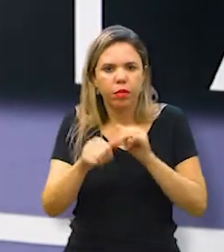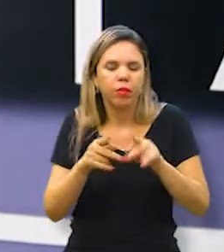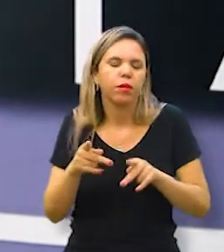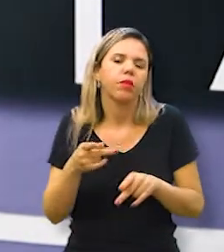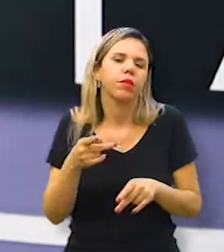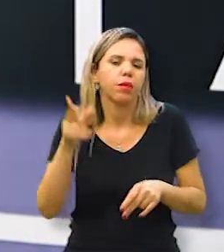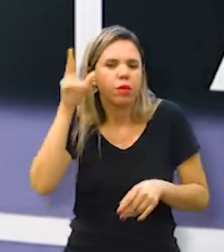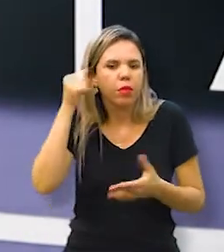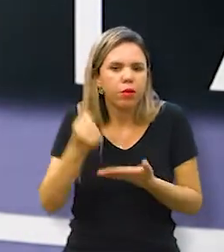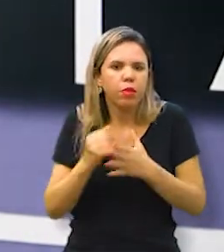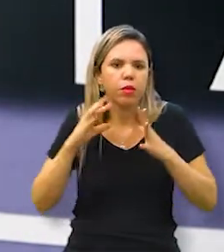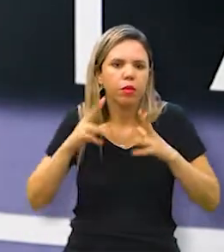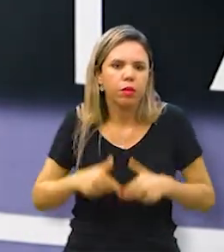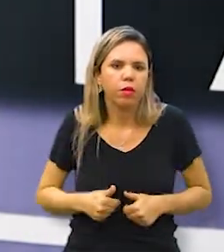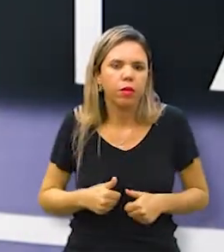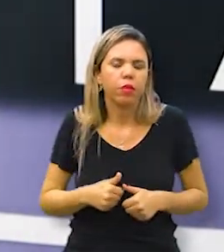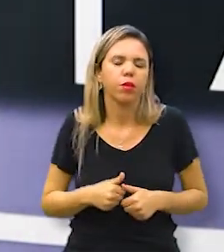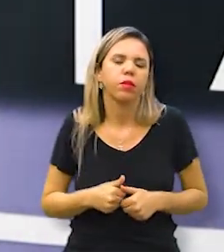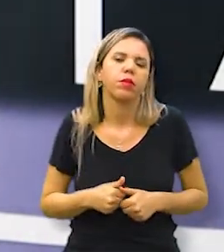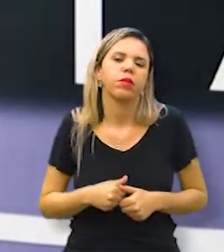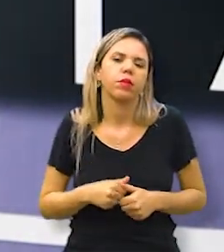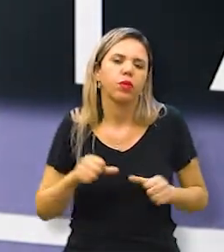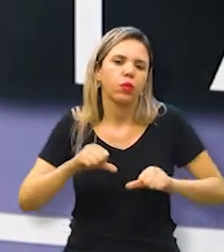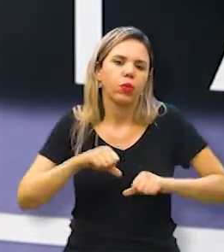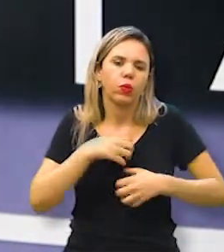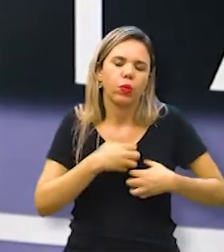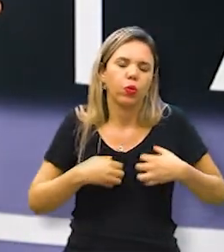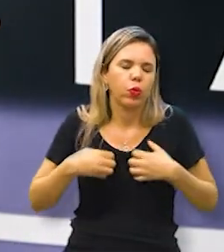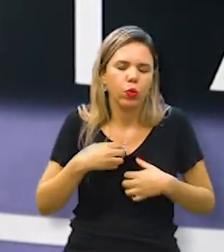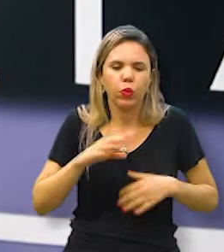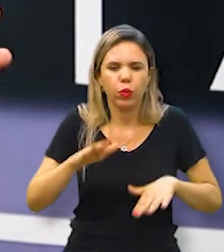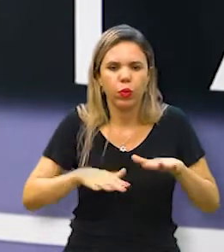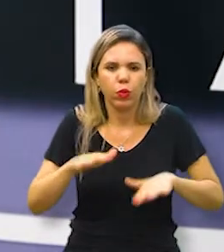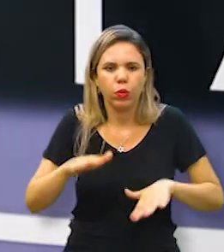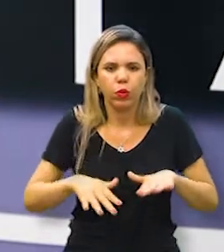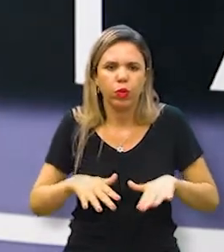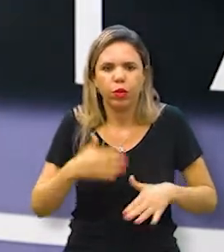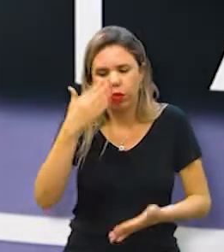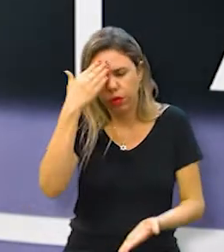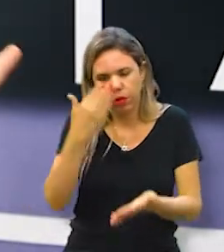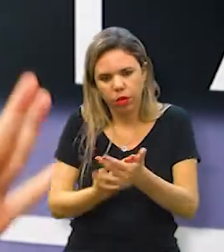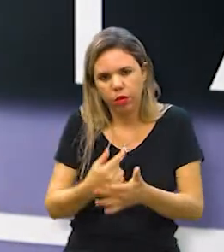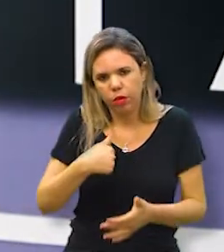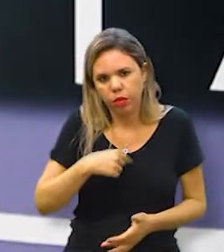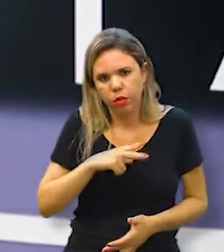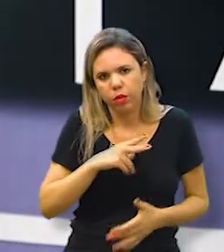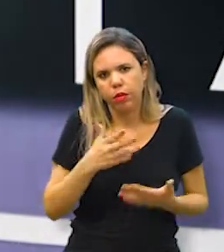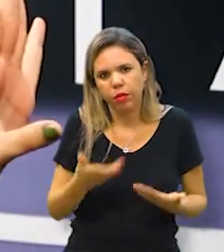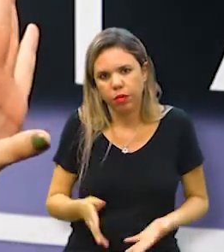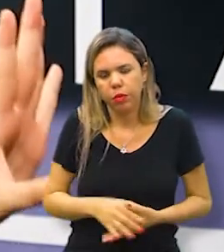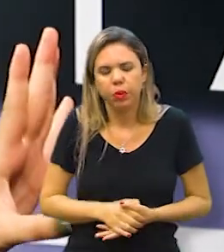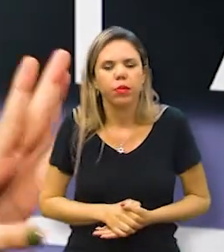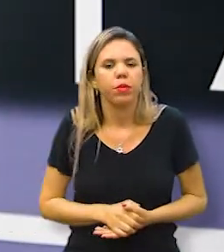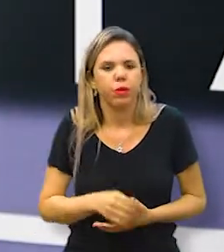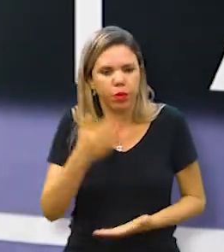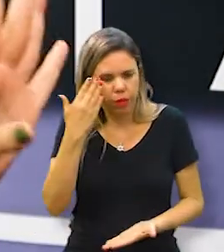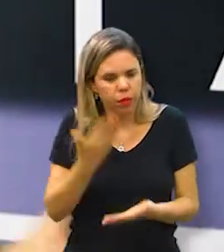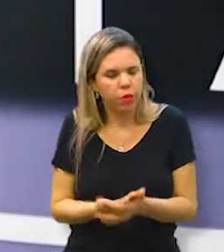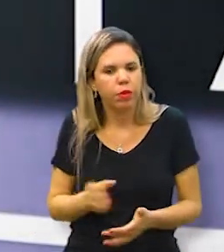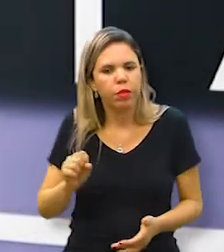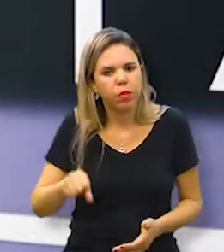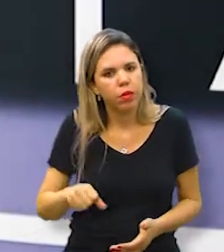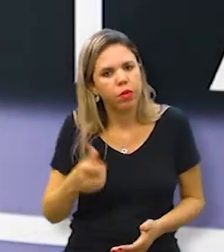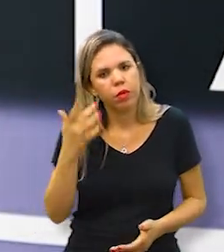também ajudam a limpar a nossa energia negativa. Aí depende da crença de cada um, mas eu, particularmente, Eu acredito, então acho